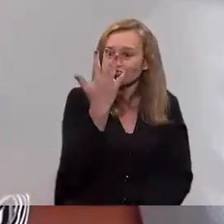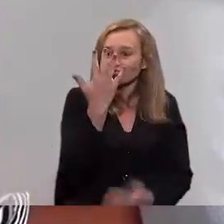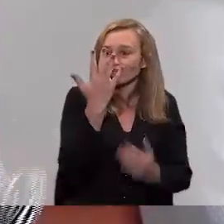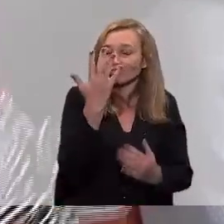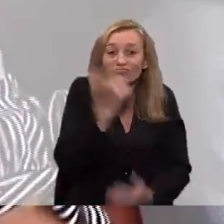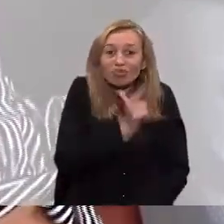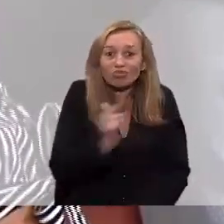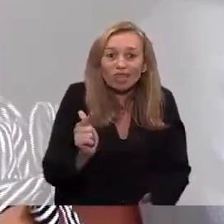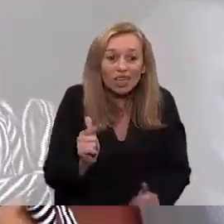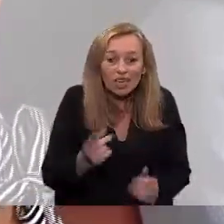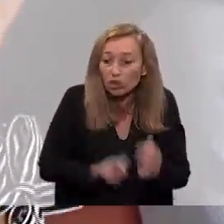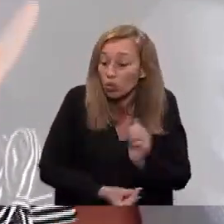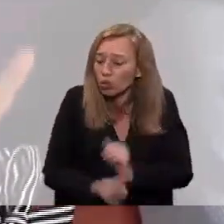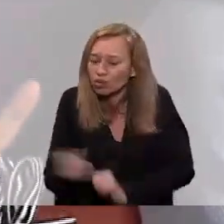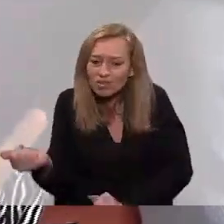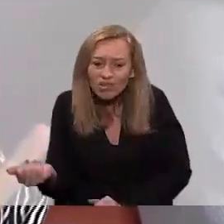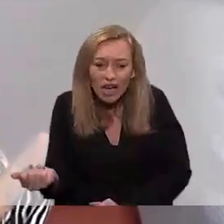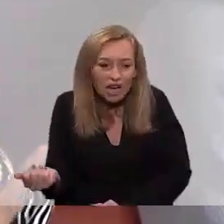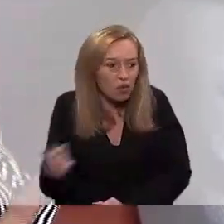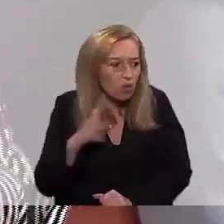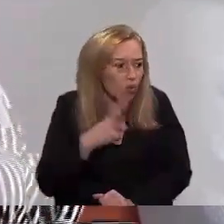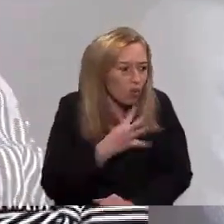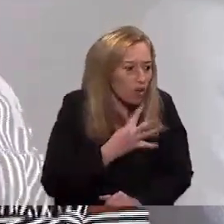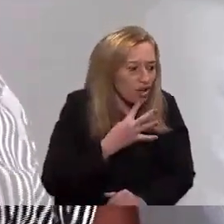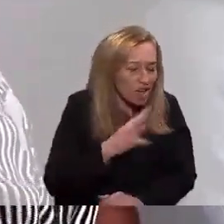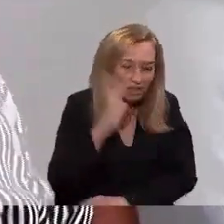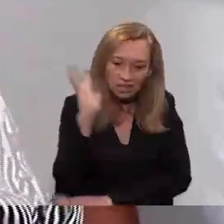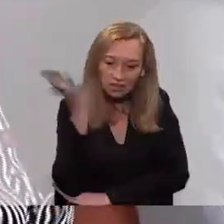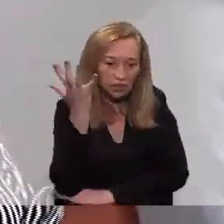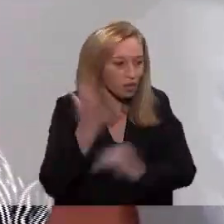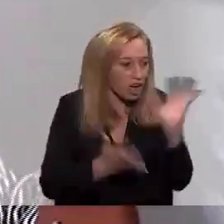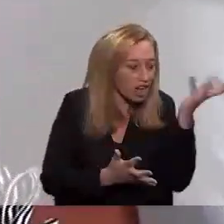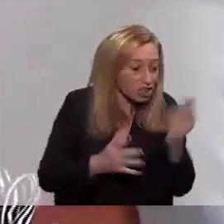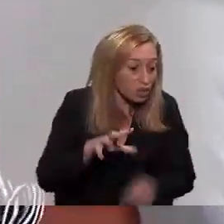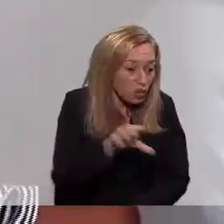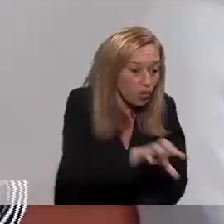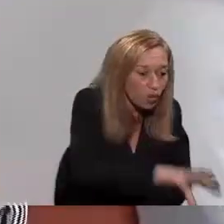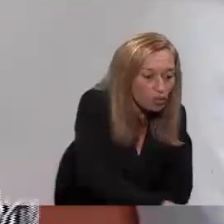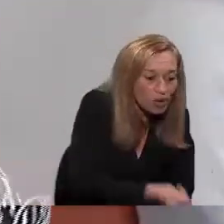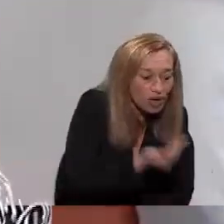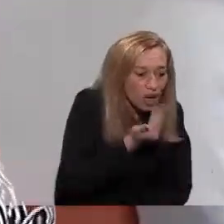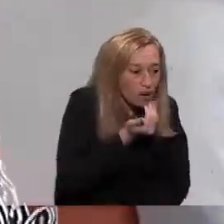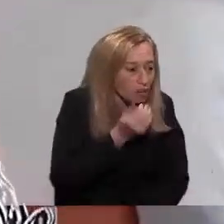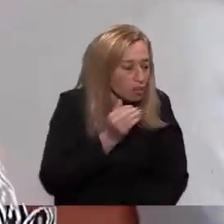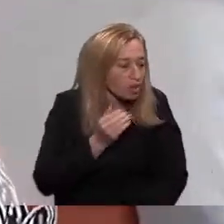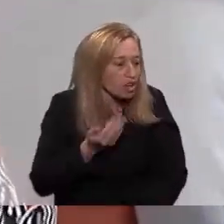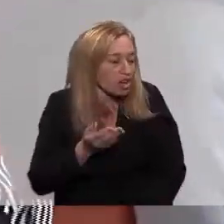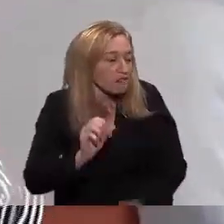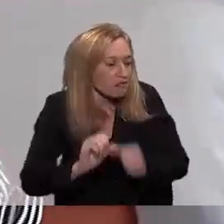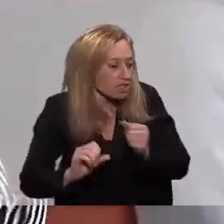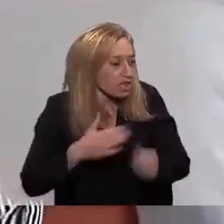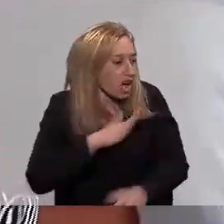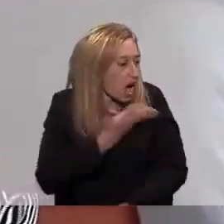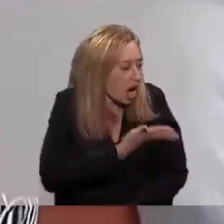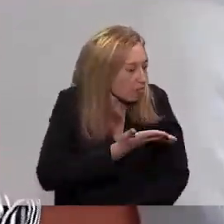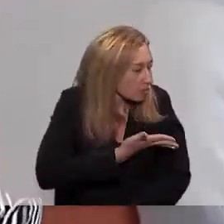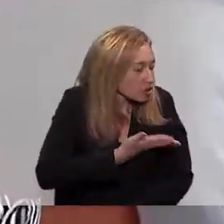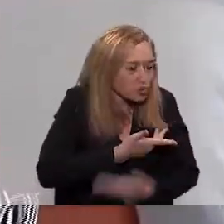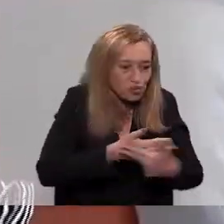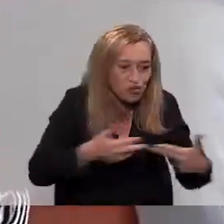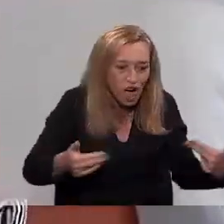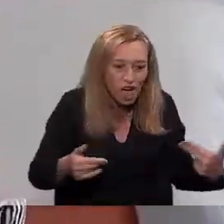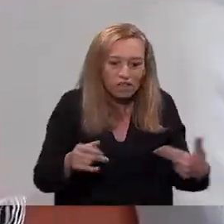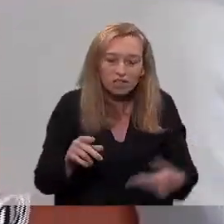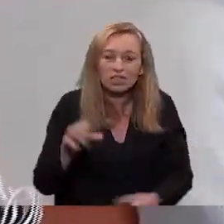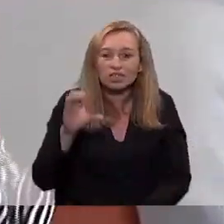ele sai, ele conhece aquela floresta e começa a comer a folhinha esverdeada e fazer vários amigos. De todos os